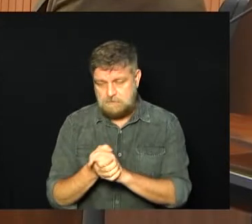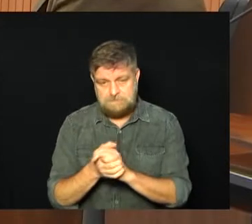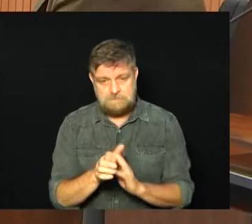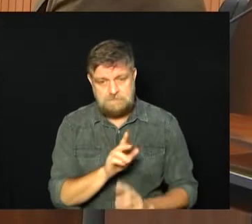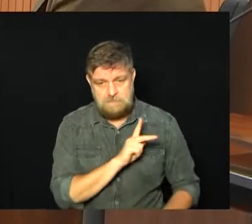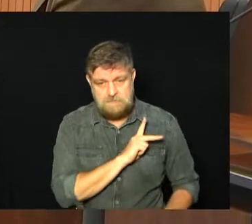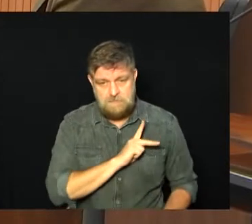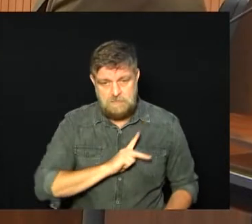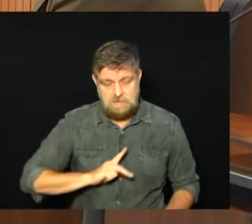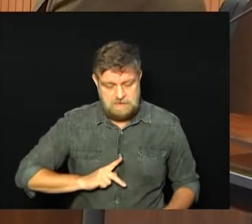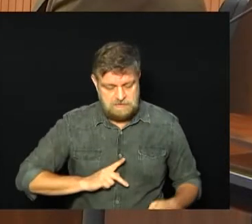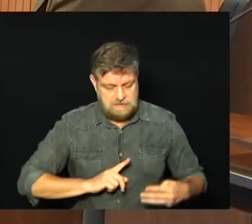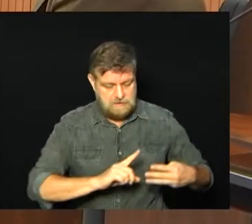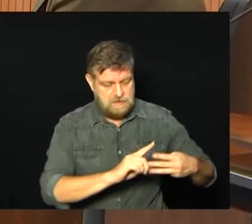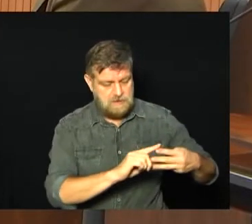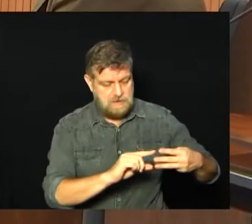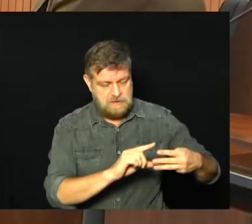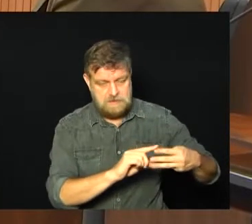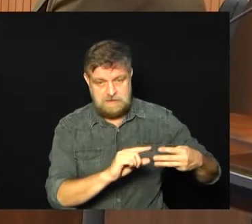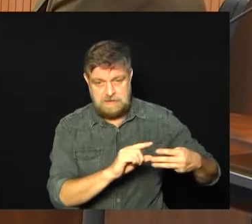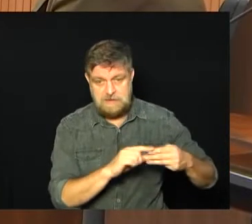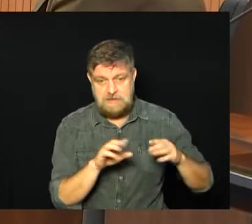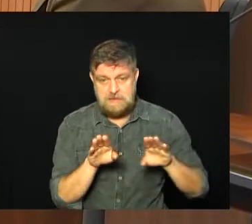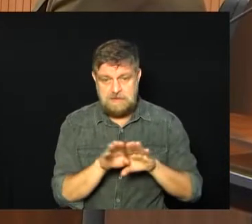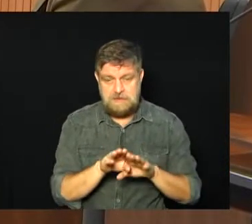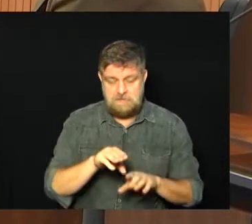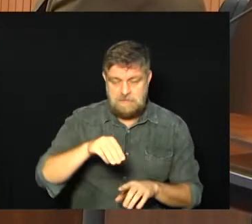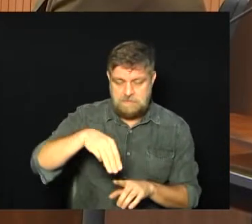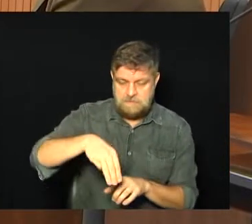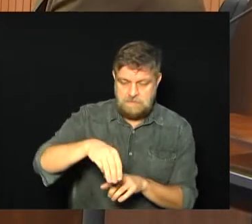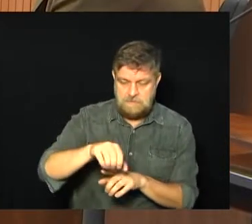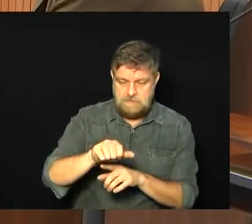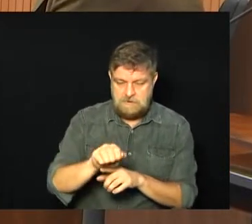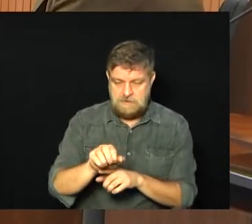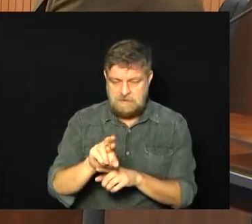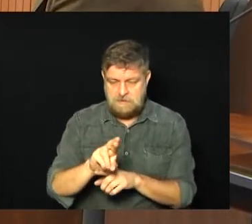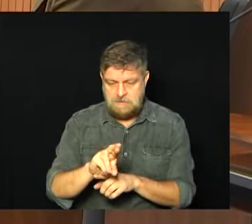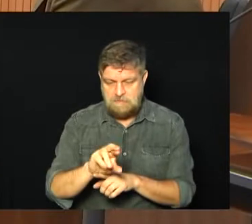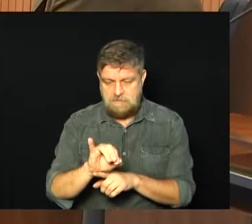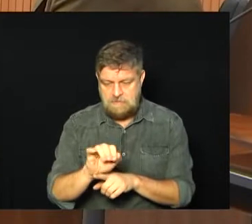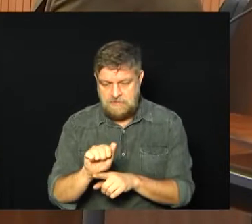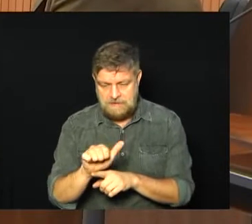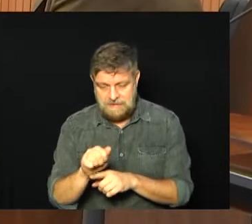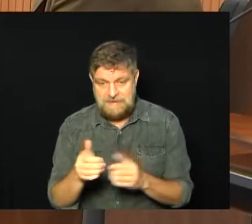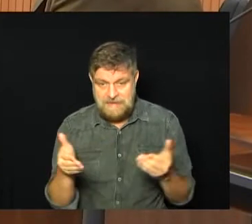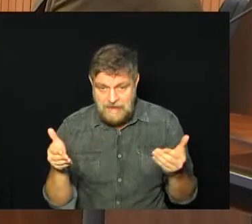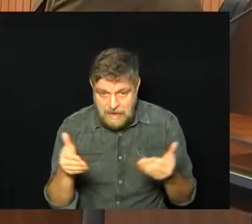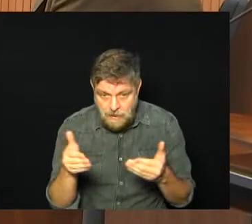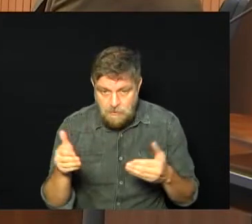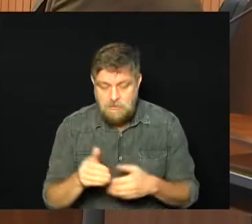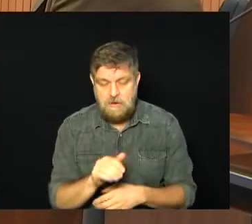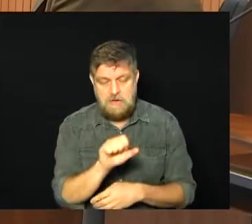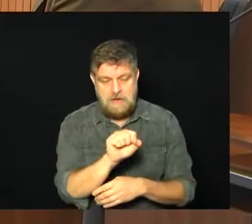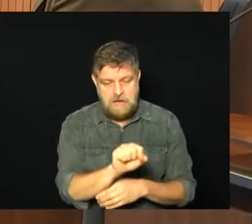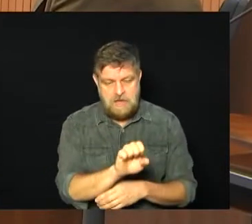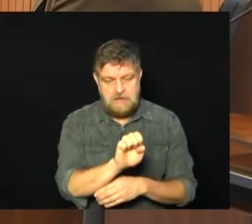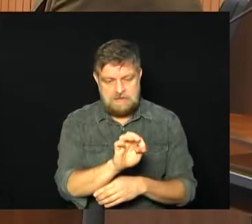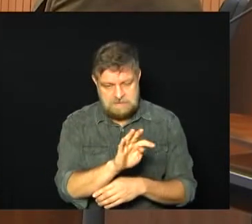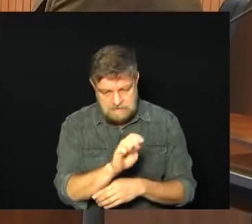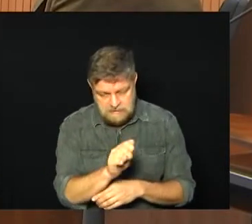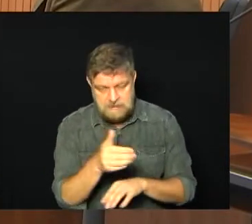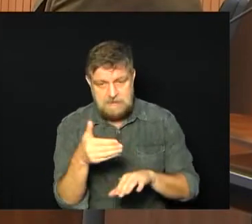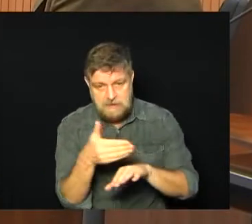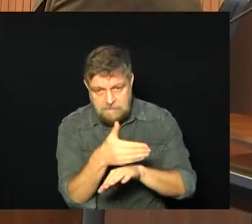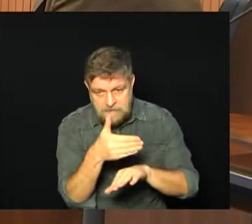Mariana, que, pelo menos dessa vez, a CETEC está fazendo parte e gostaria muito que o solo público,